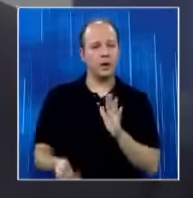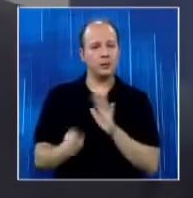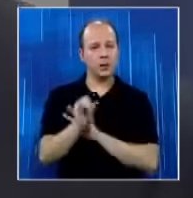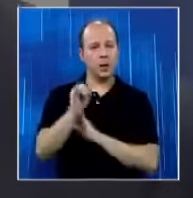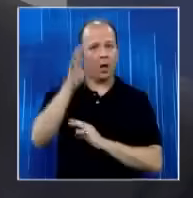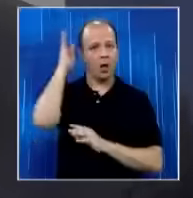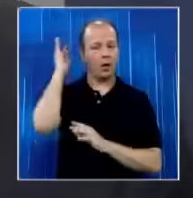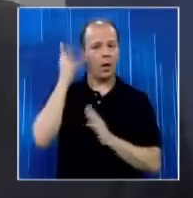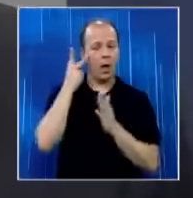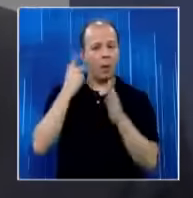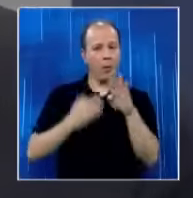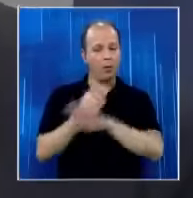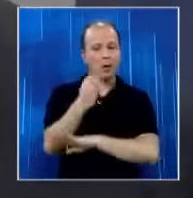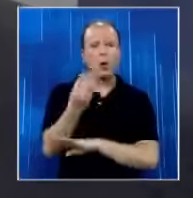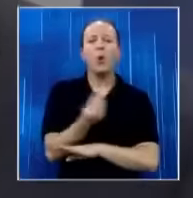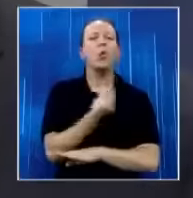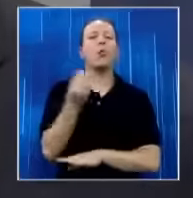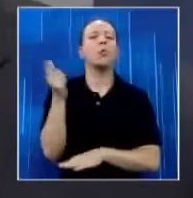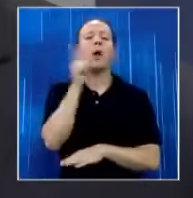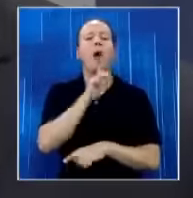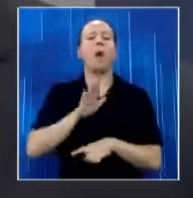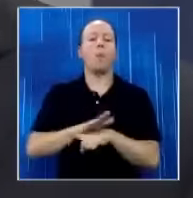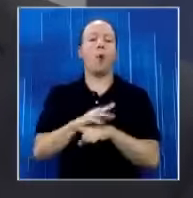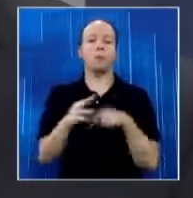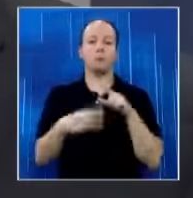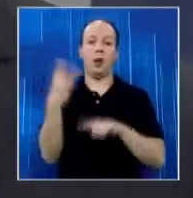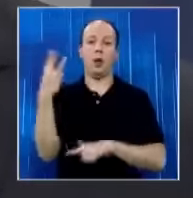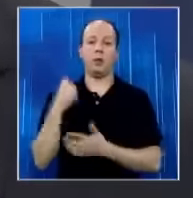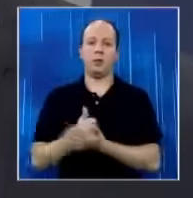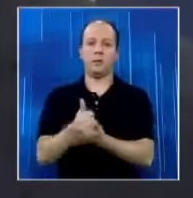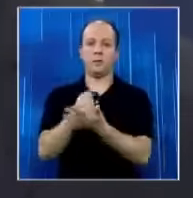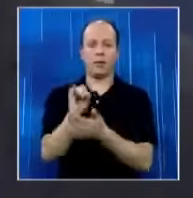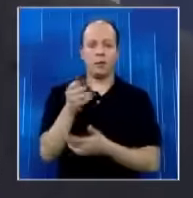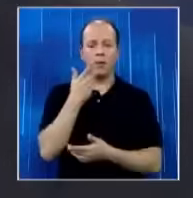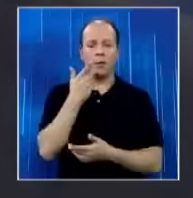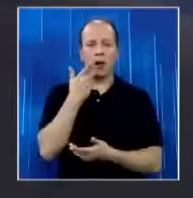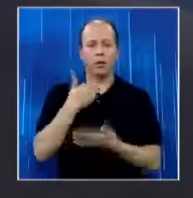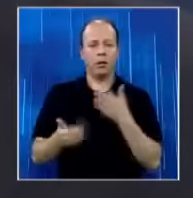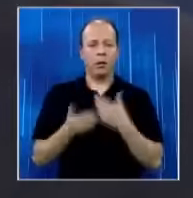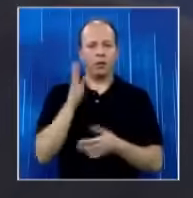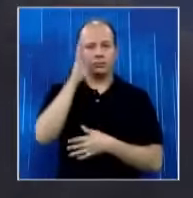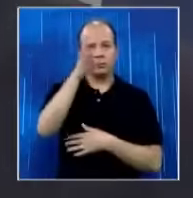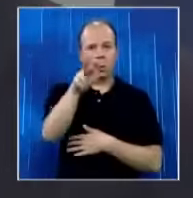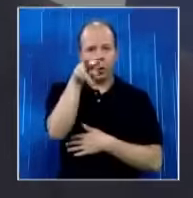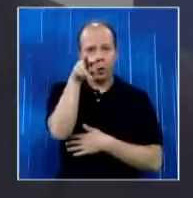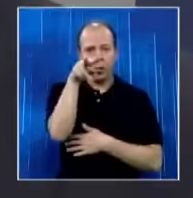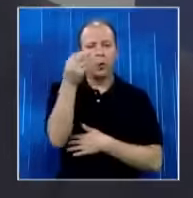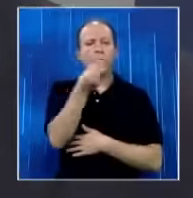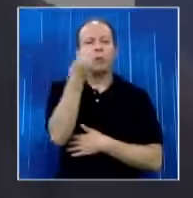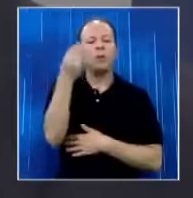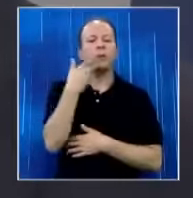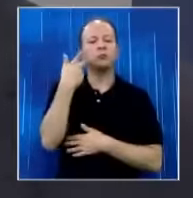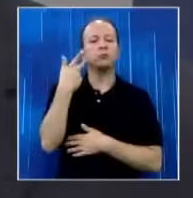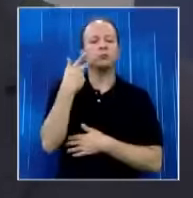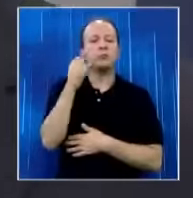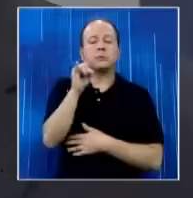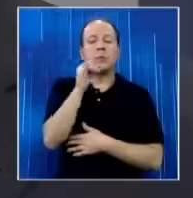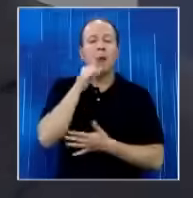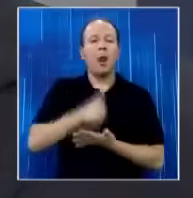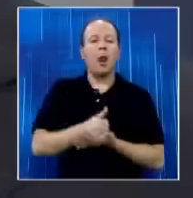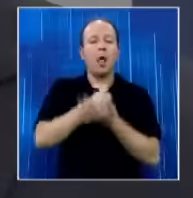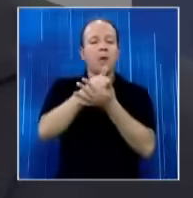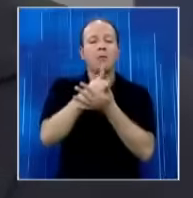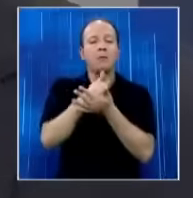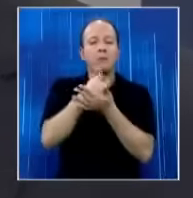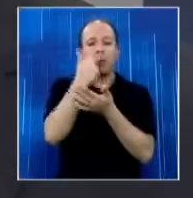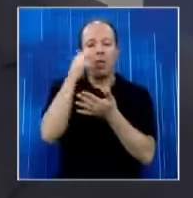governo Temer for aprovada. E que conta com o apoio dos três. Se eles não disserem isso direto no olho do cidadão, nós vamos estar levando o